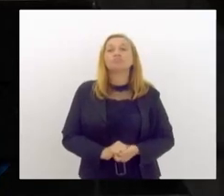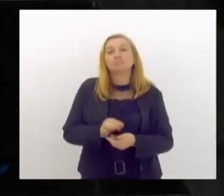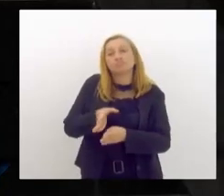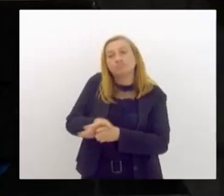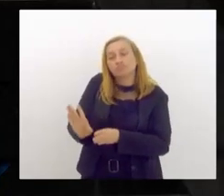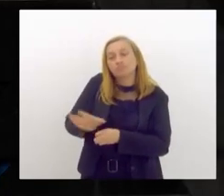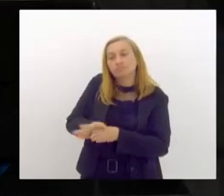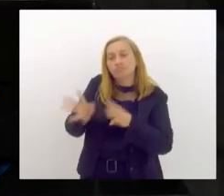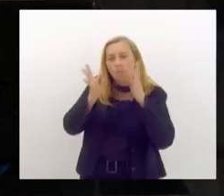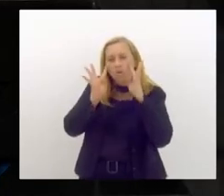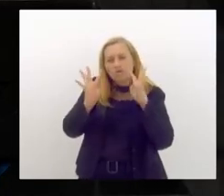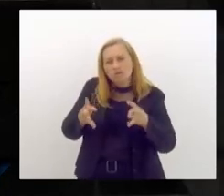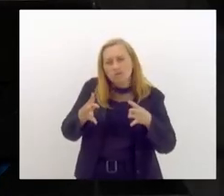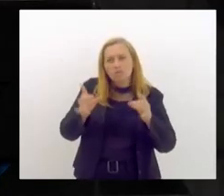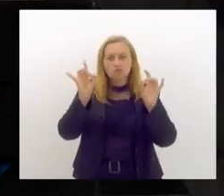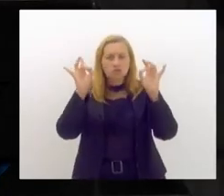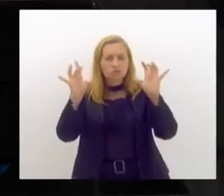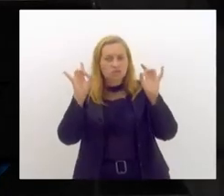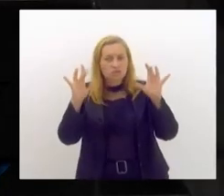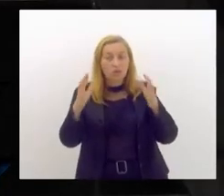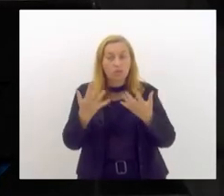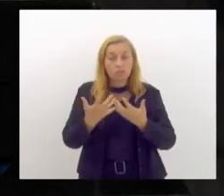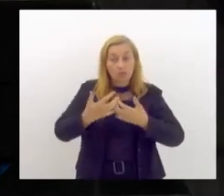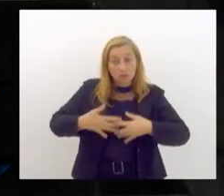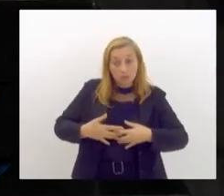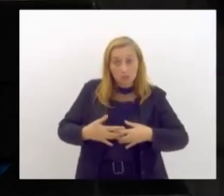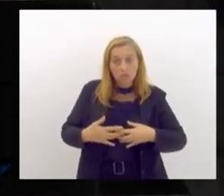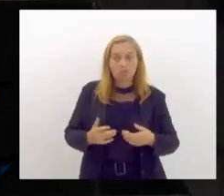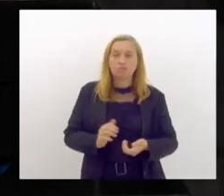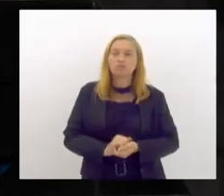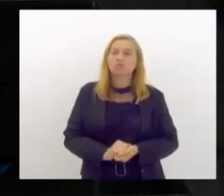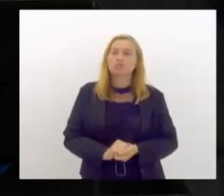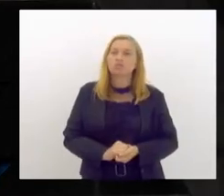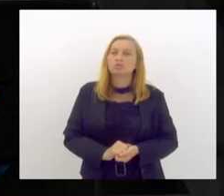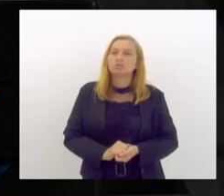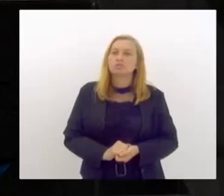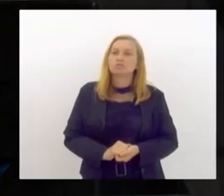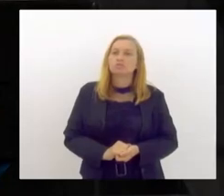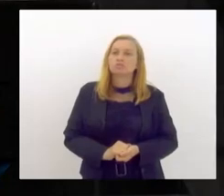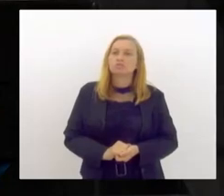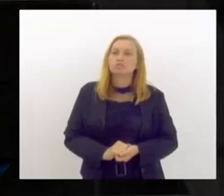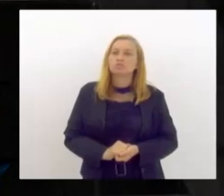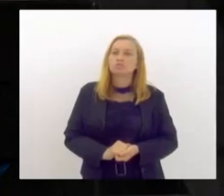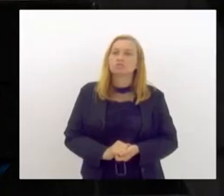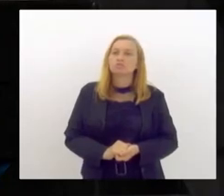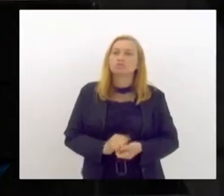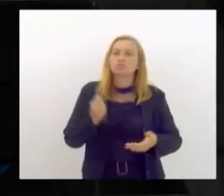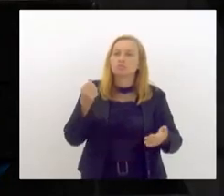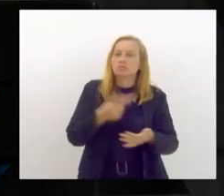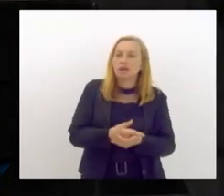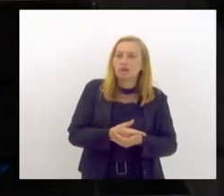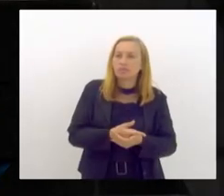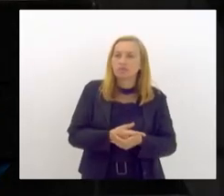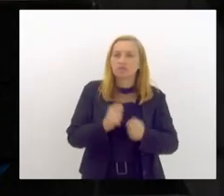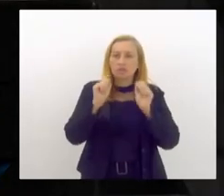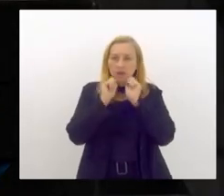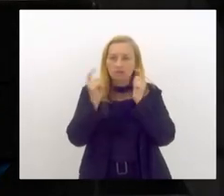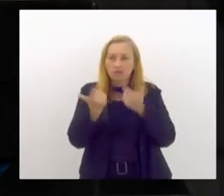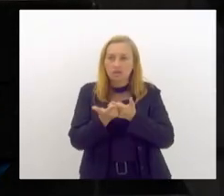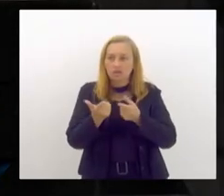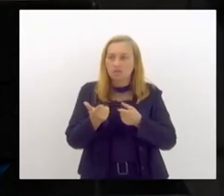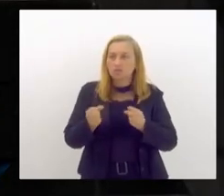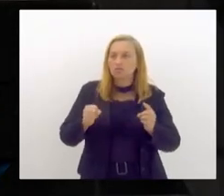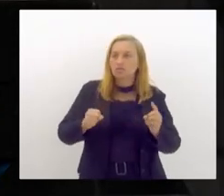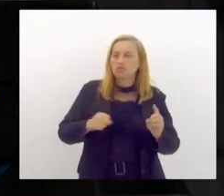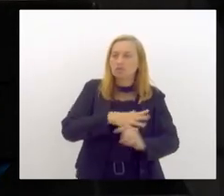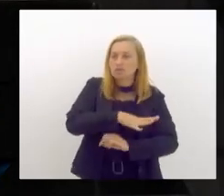uma atenção especial a Petrópolis. Seja no incremento do pagamento do aluguel social,